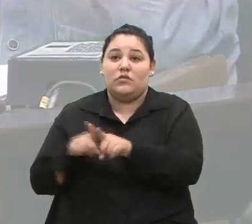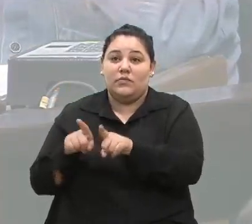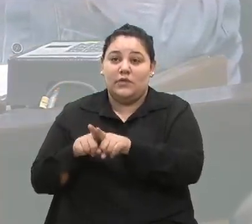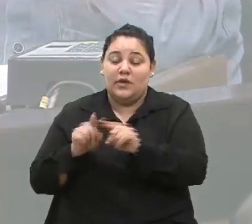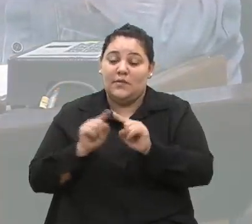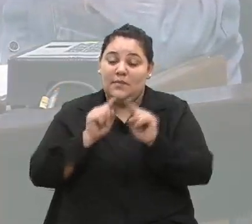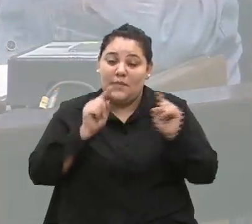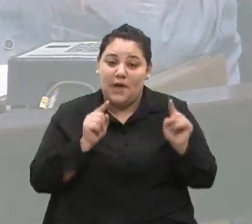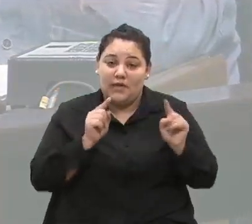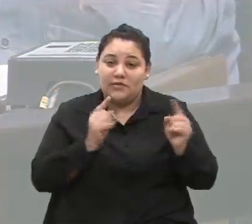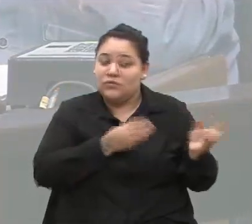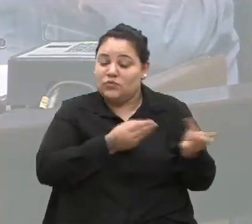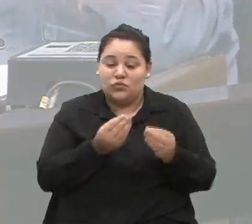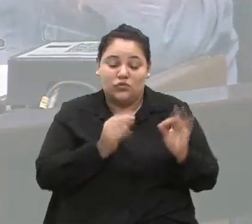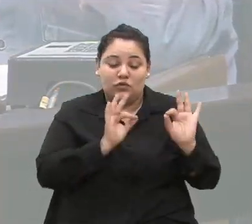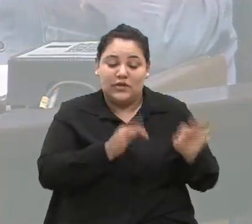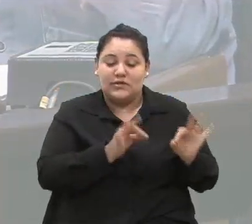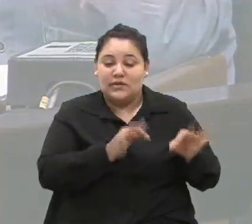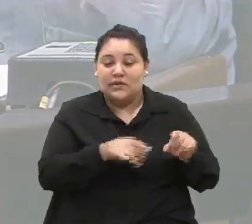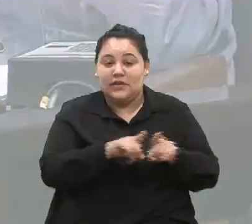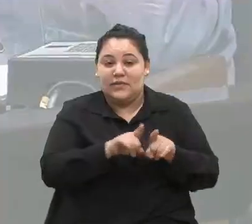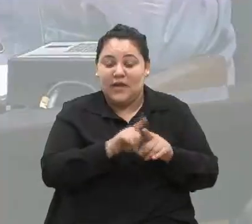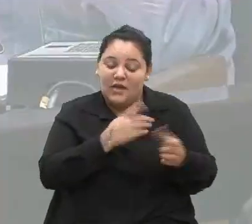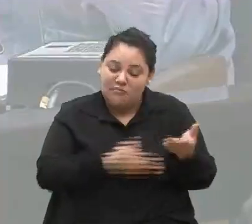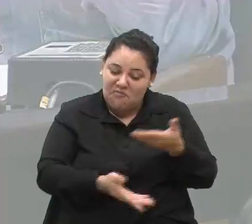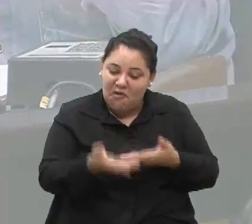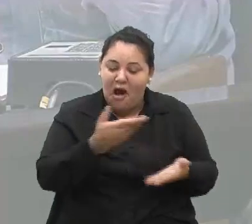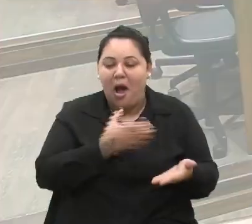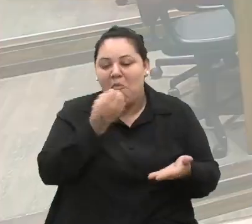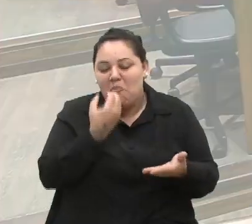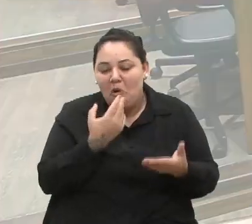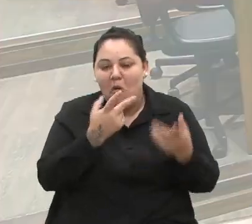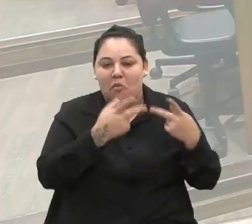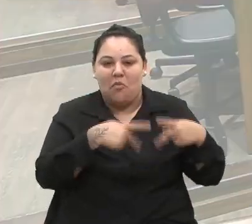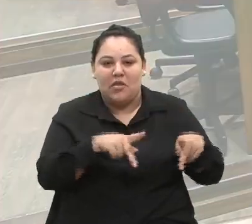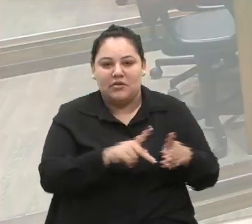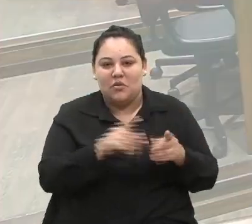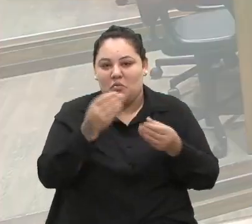chegando a muitos acertos e dando retorno à população. Muito obrigado. Com a palavra.